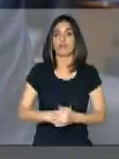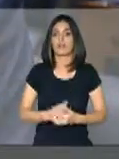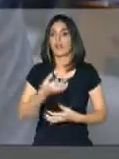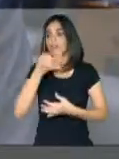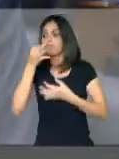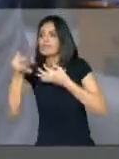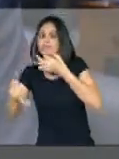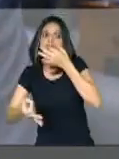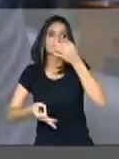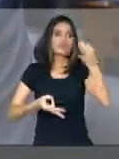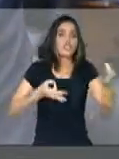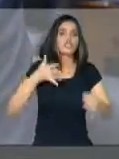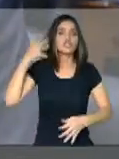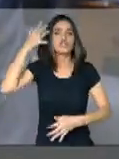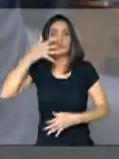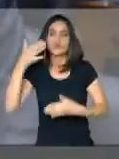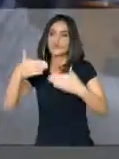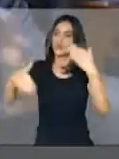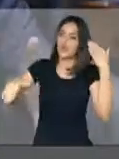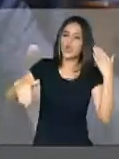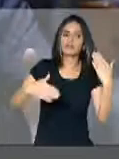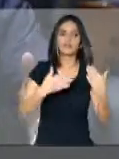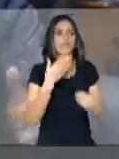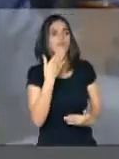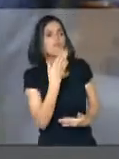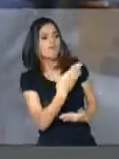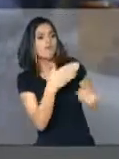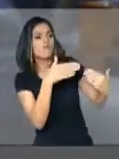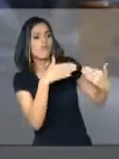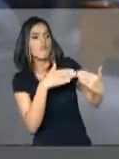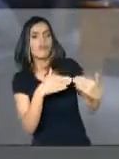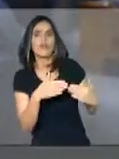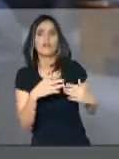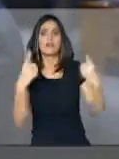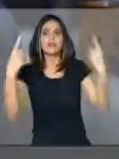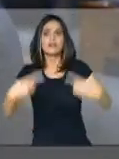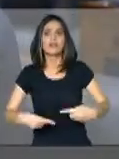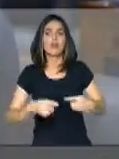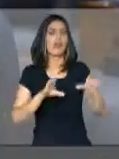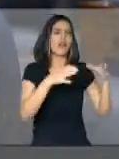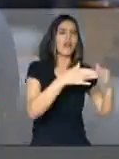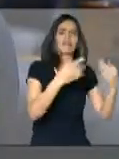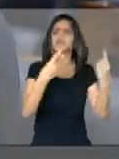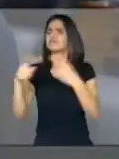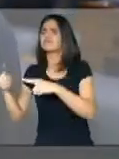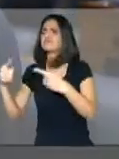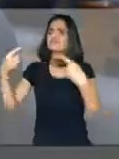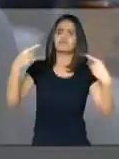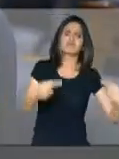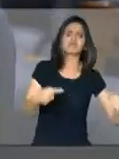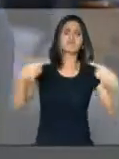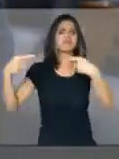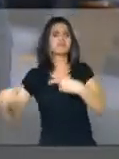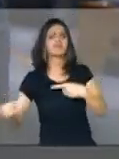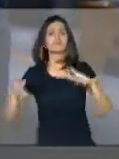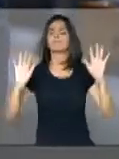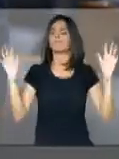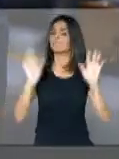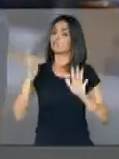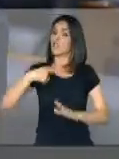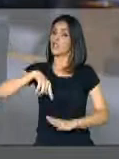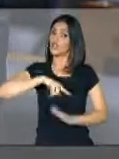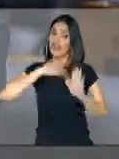contrários e favoráveis e a disputa continua sobre quem é do lado de lá ou do lado de cá. Nós temos que se ater ao texto. E o que o